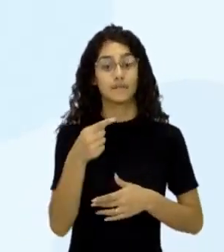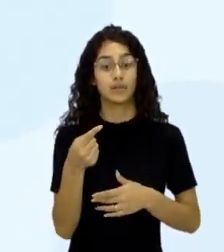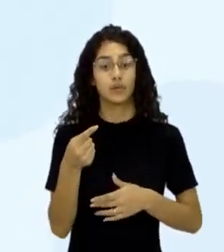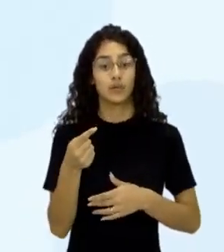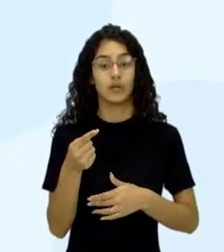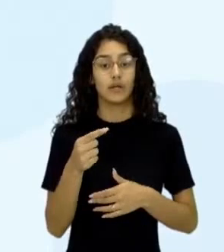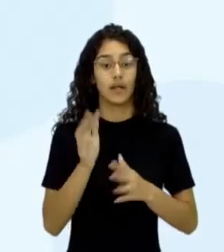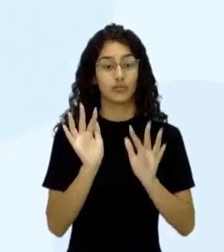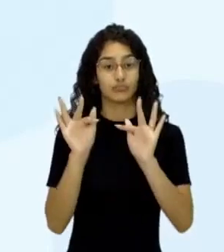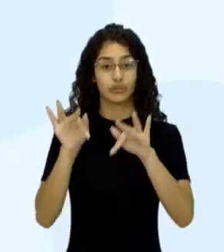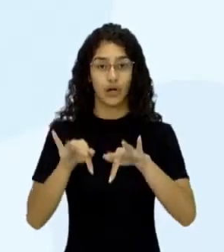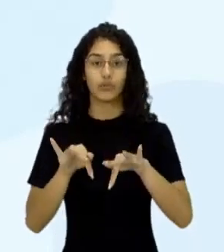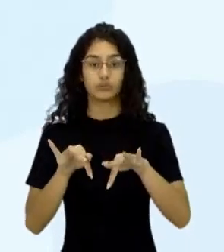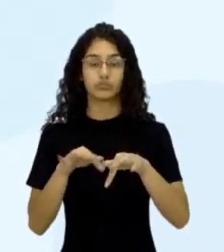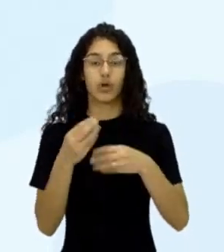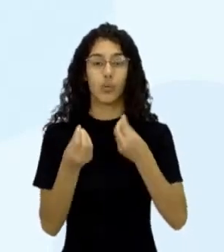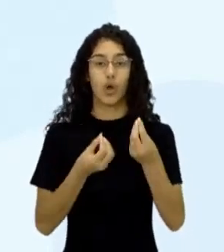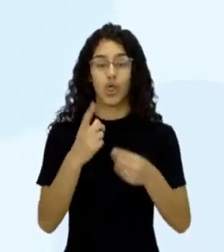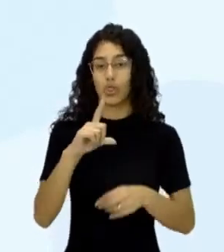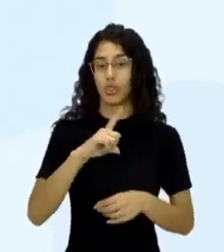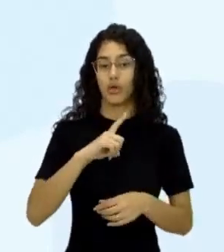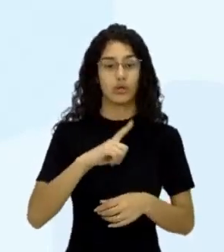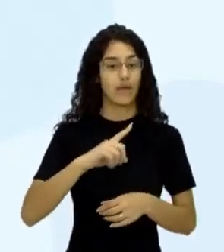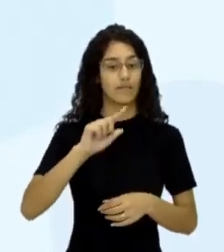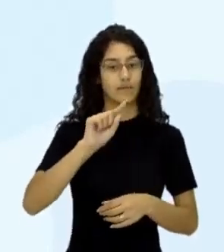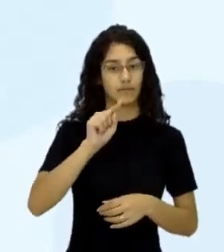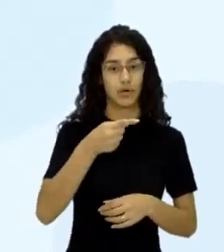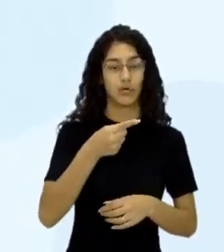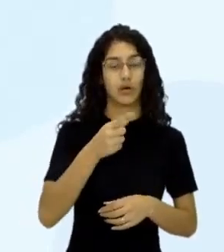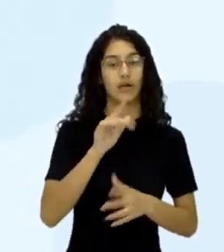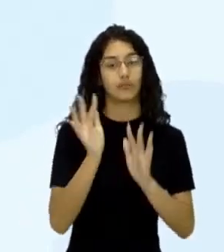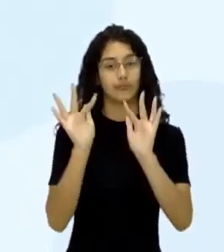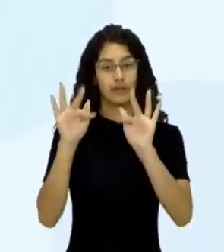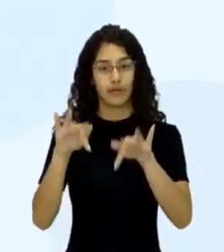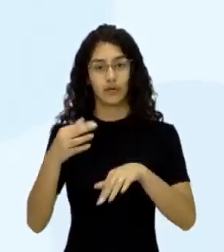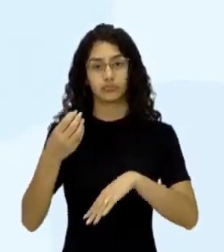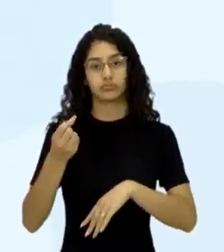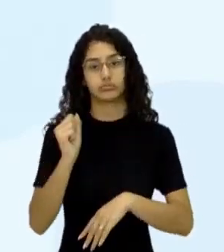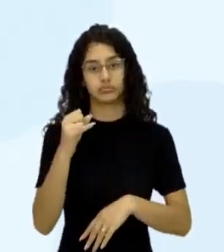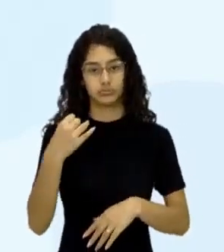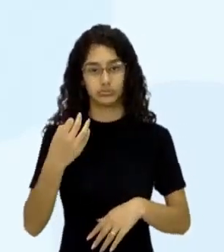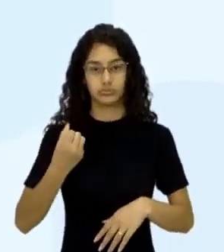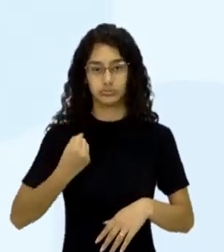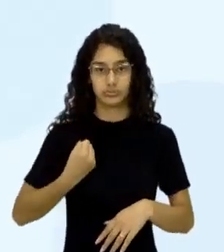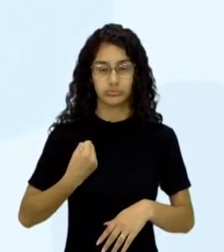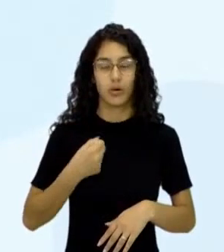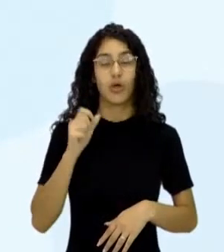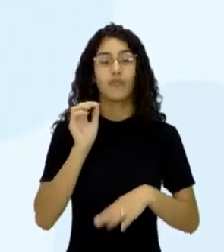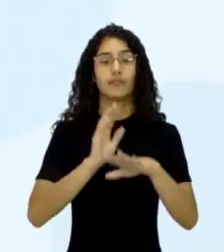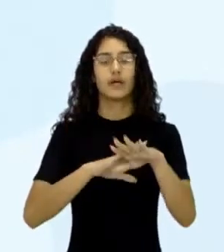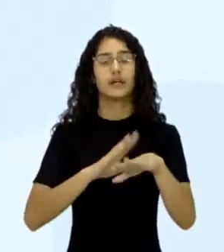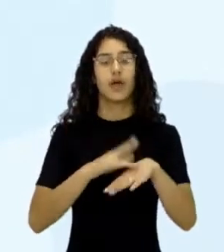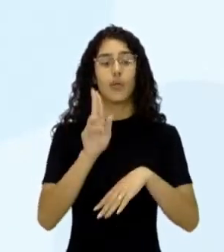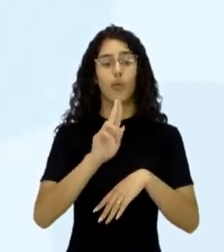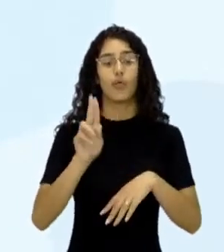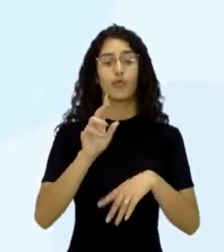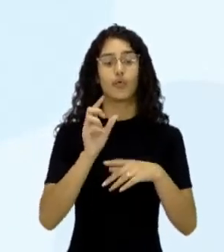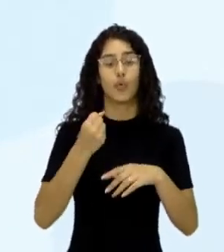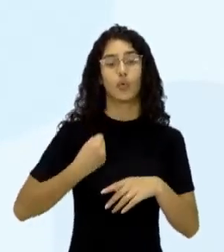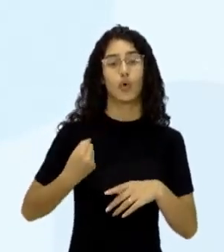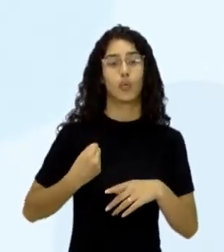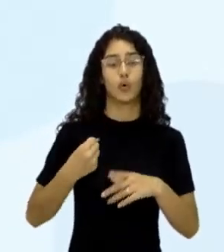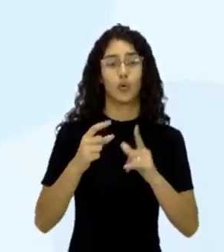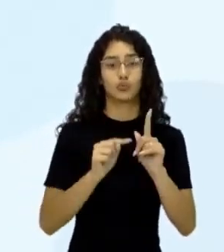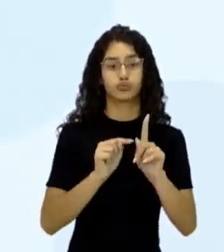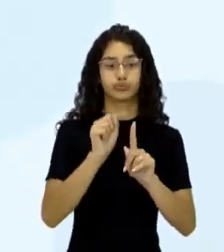tá aqui, certo, pessoal? Quando o número não tem vírgula, a vírgula tá ali. Então, o que eu faço? Eu pego esse número grande e reduzo